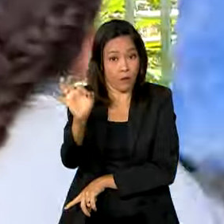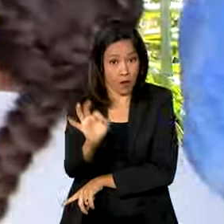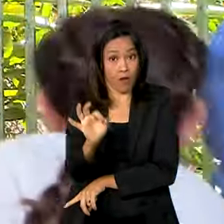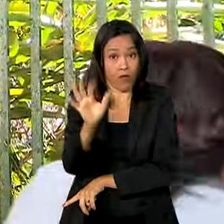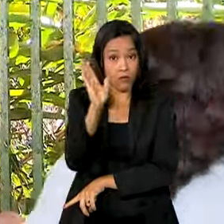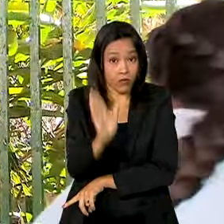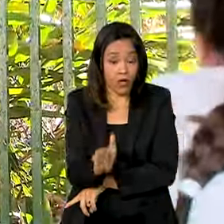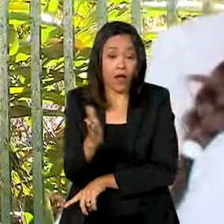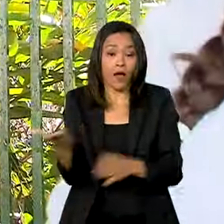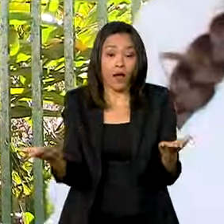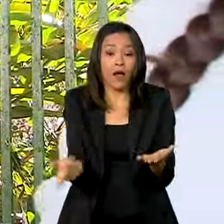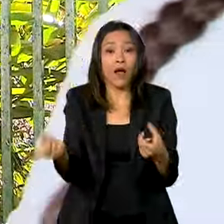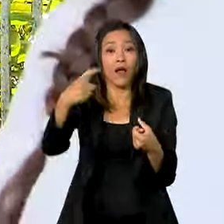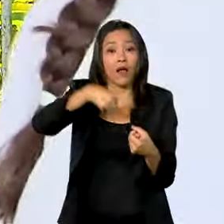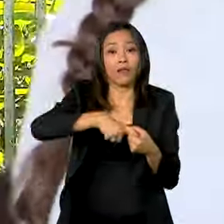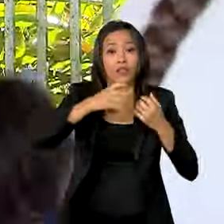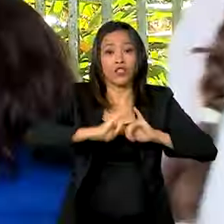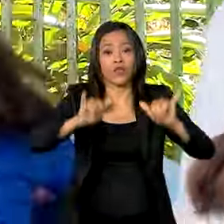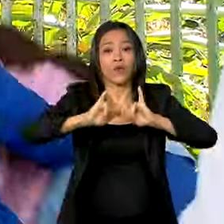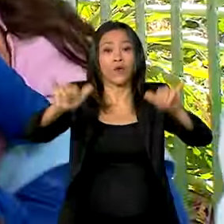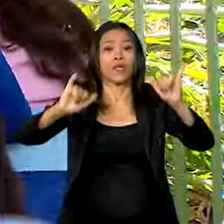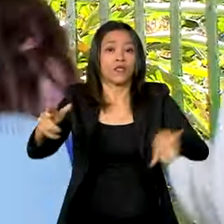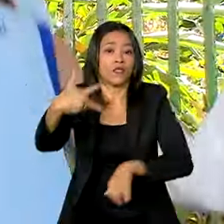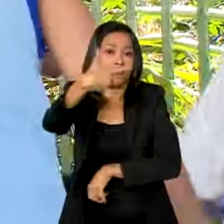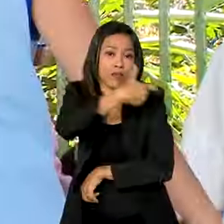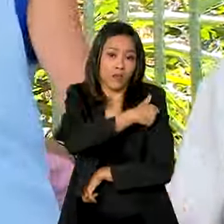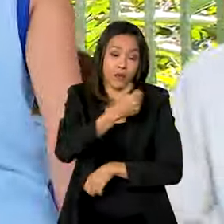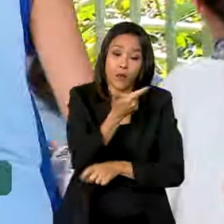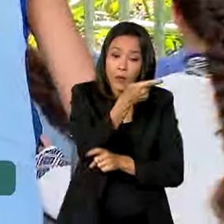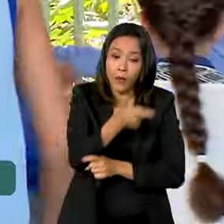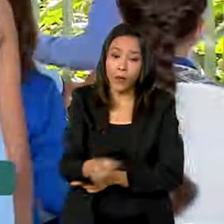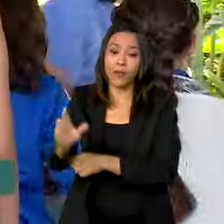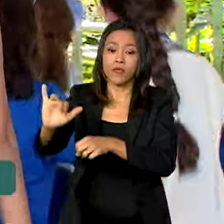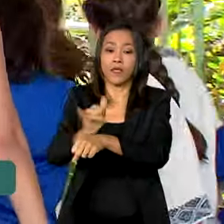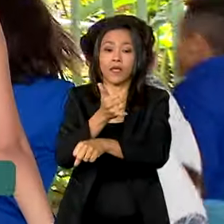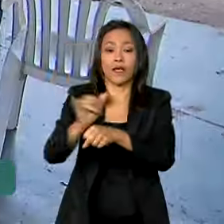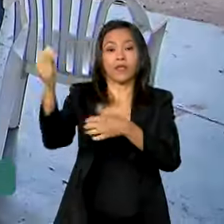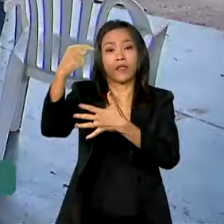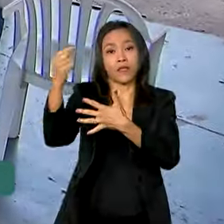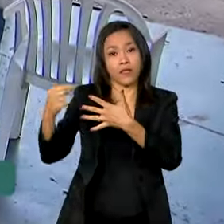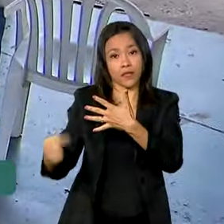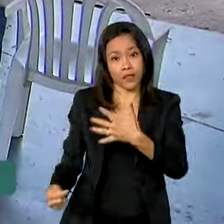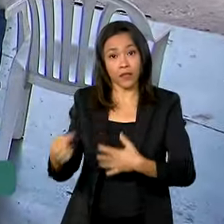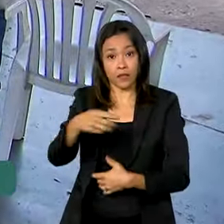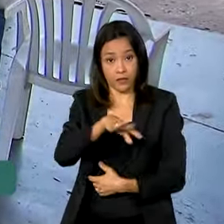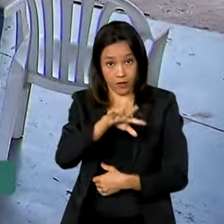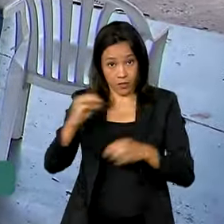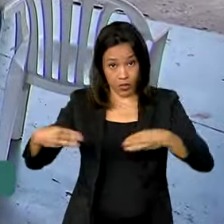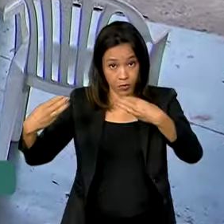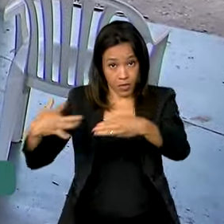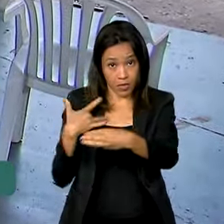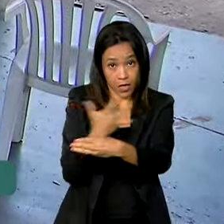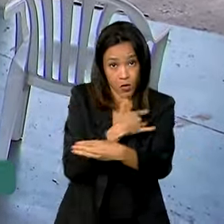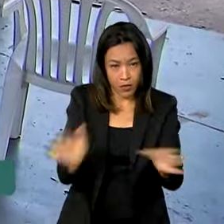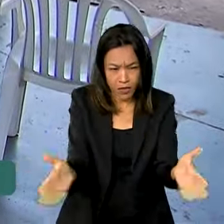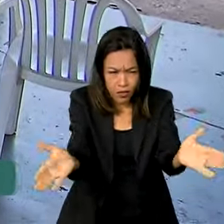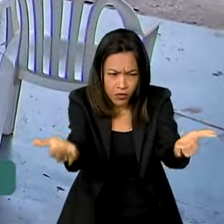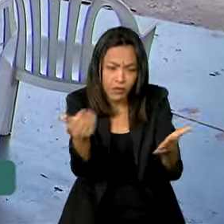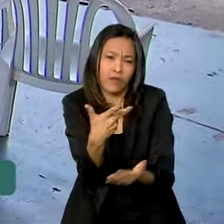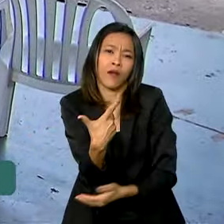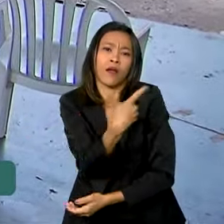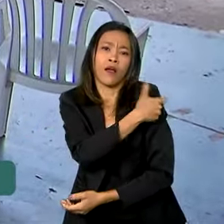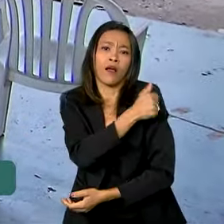da retomada das campanhas de vacinação, outras ações do Ministério da Saúde para incentivar a imunização